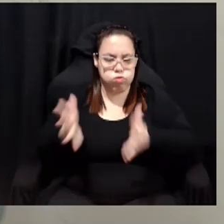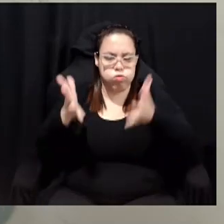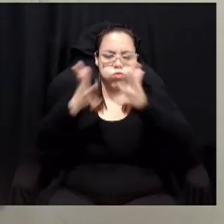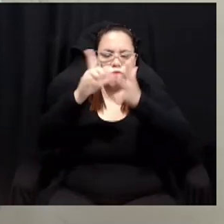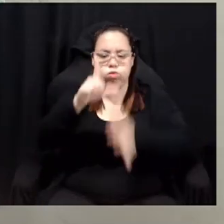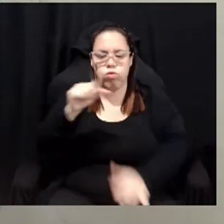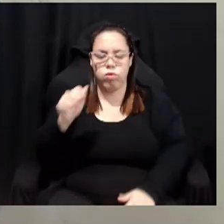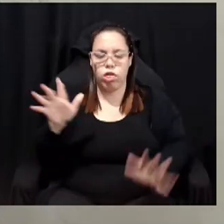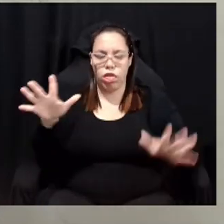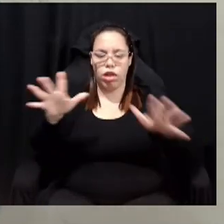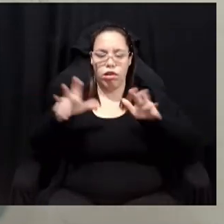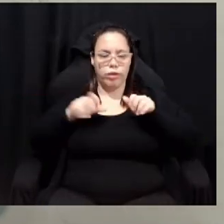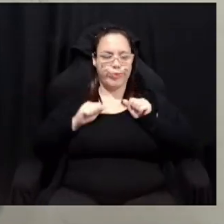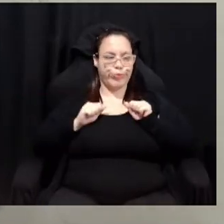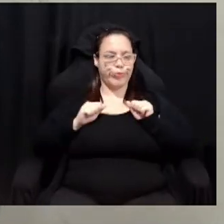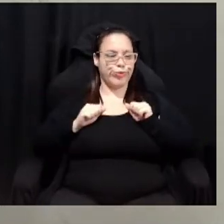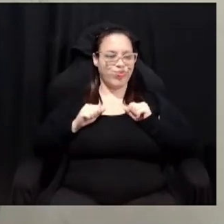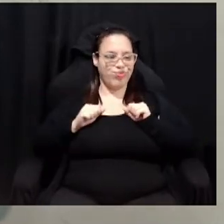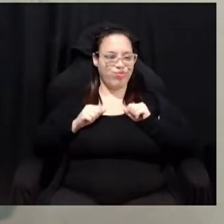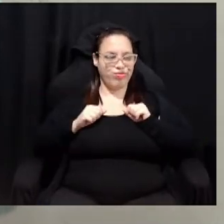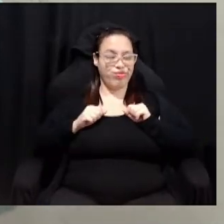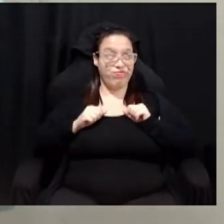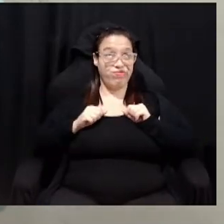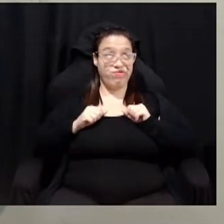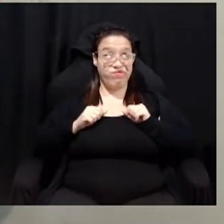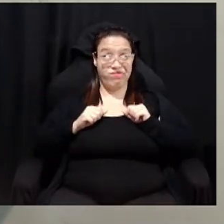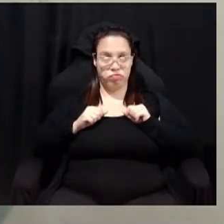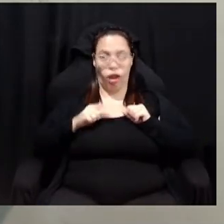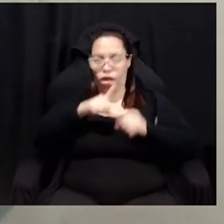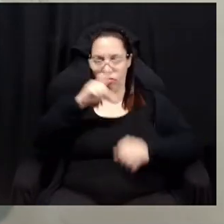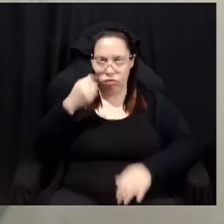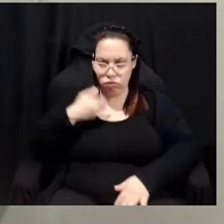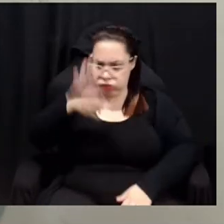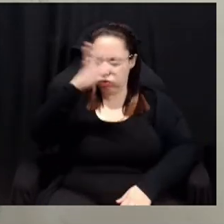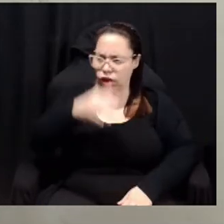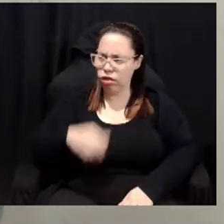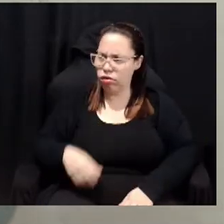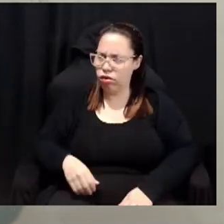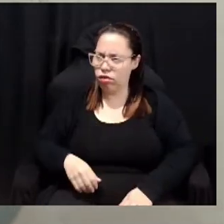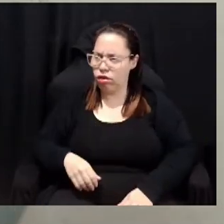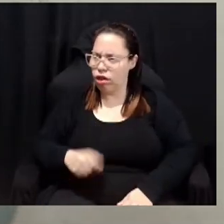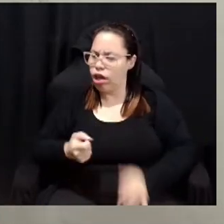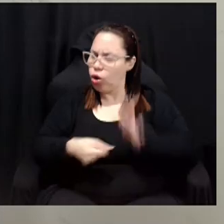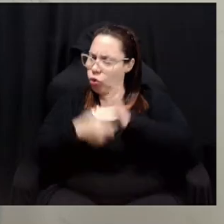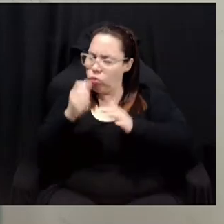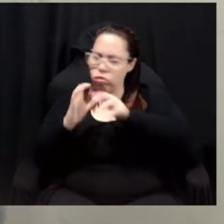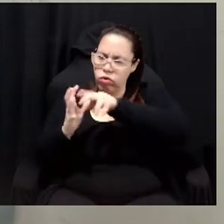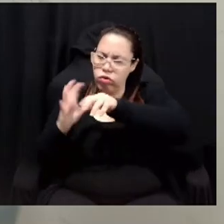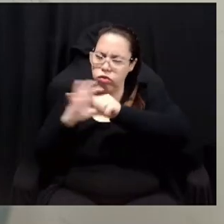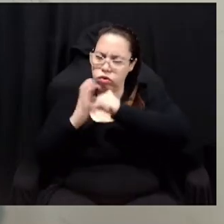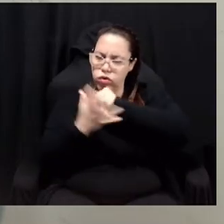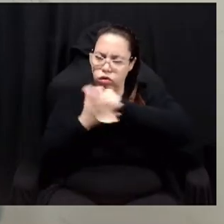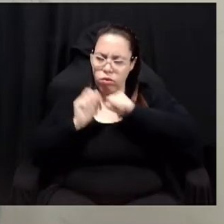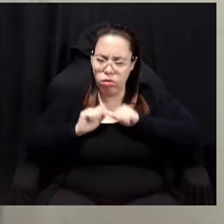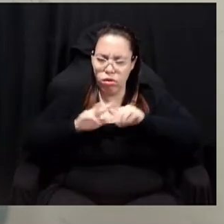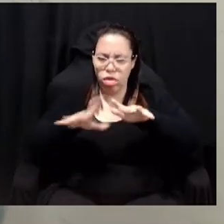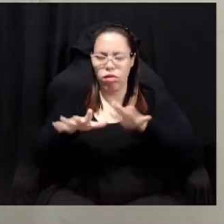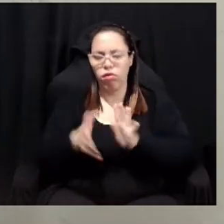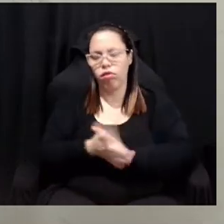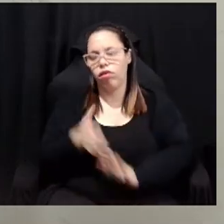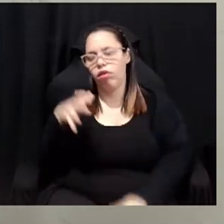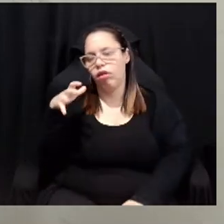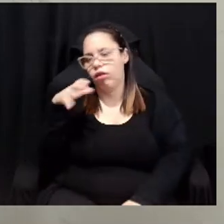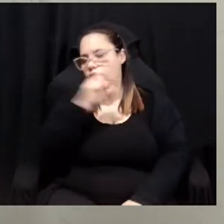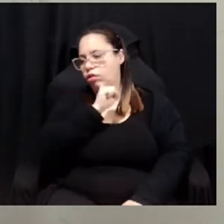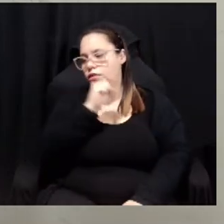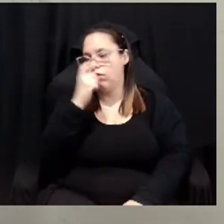conforto. Uma das coisas que aconteceram foi exatamente a pandemia, que fez com que rapidamente todo mundo tivesse que